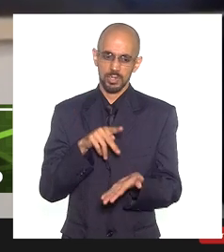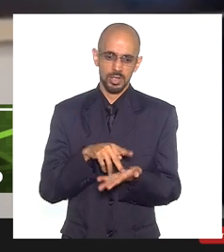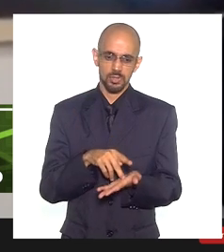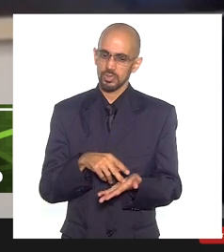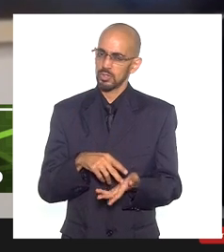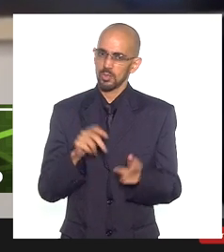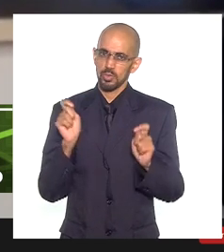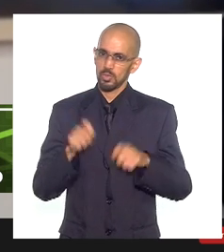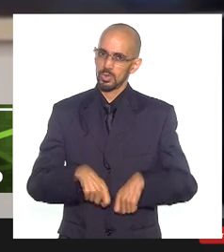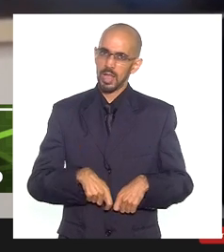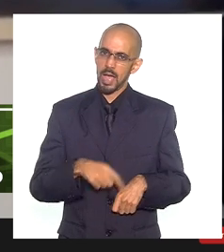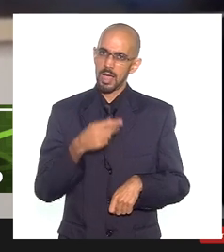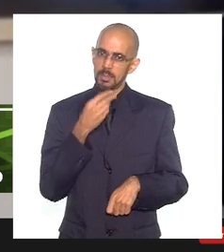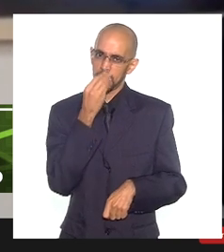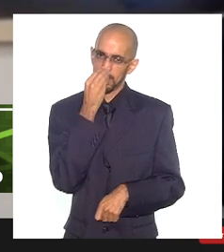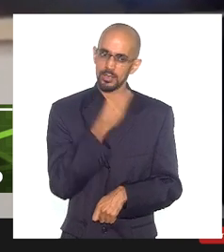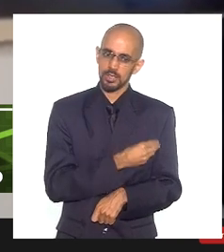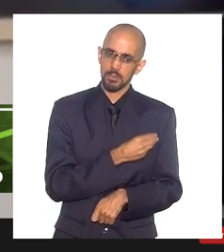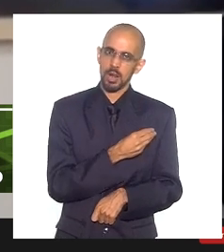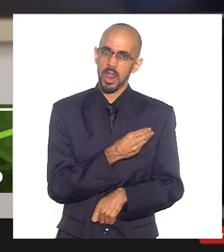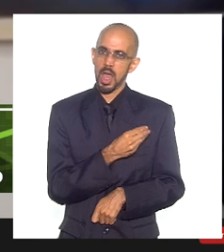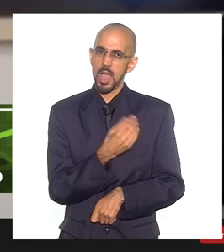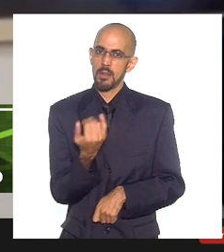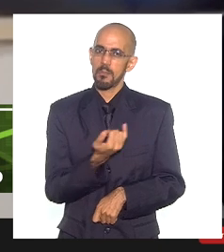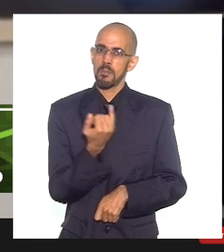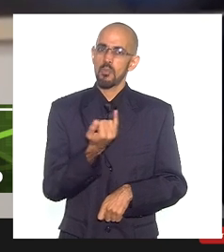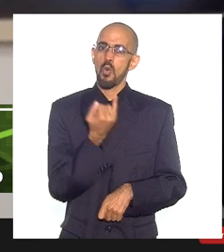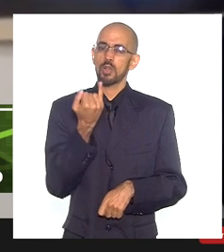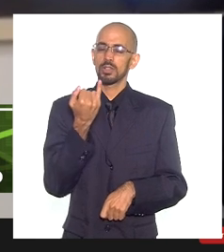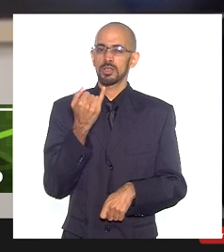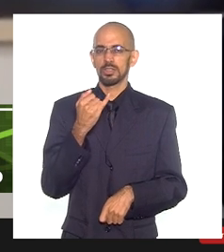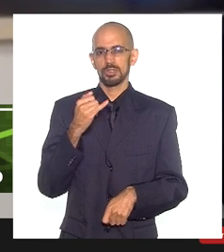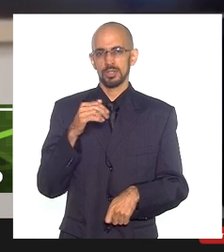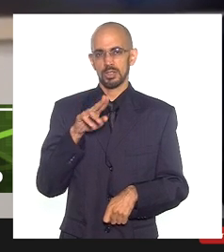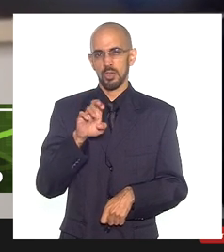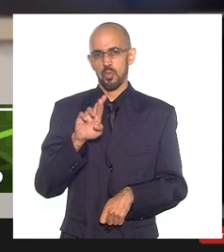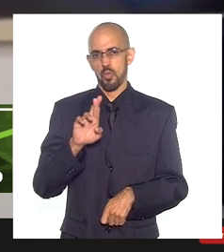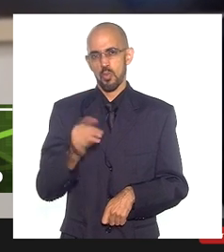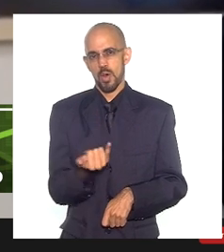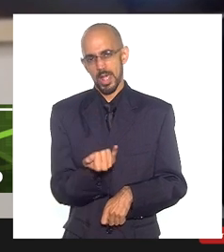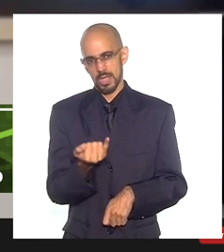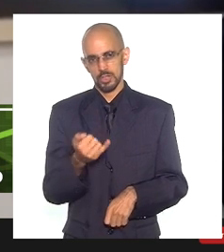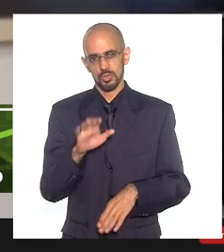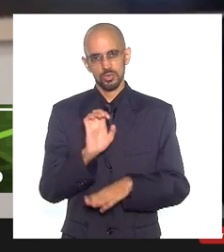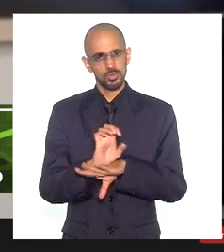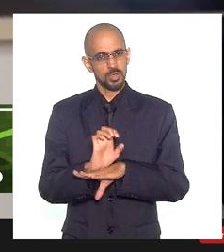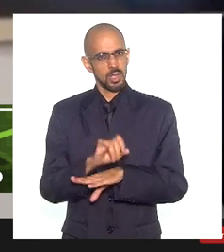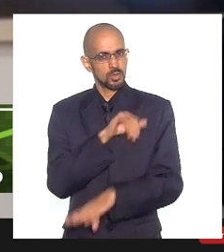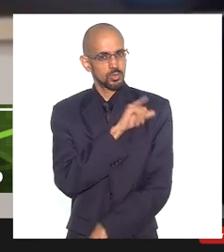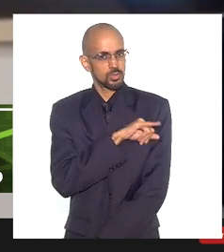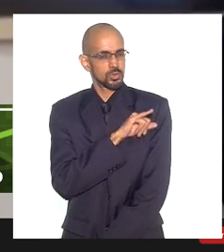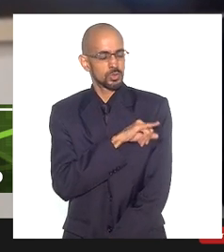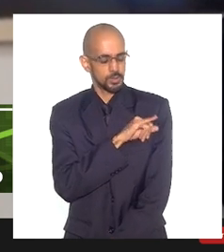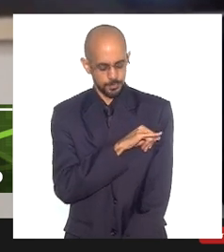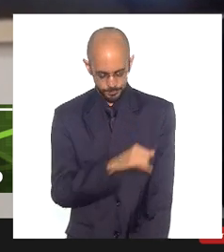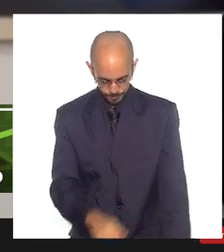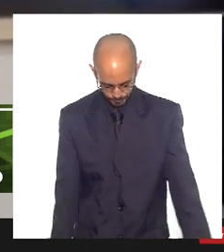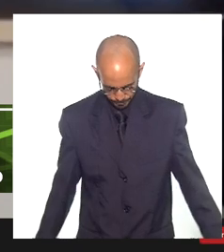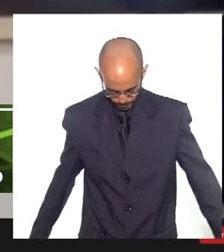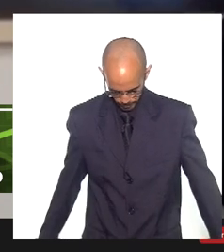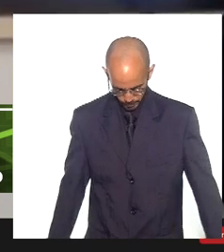negar a importância e a relevância da Universidade do Estado do Rio de Janeiro. E isso é